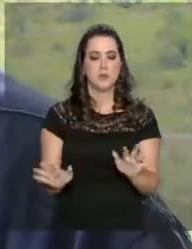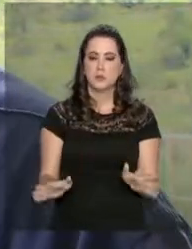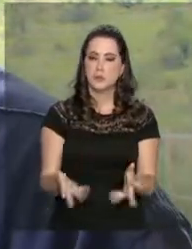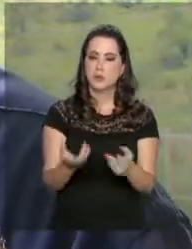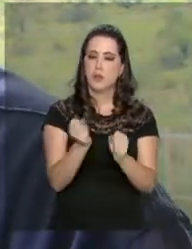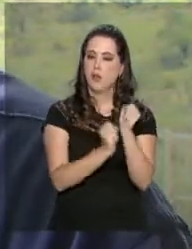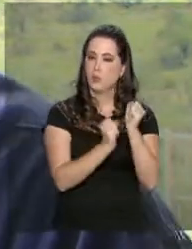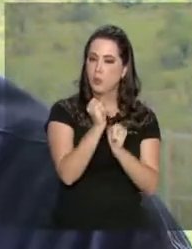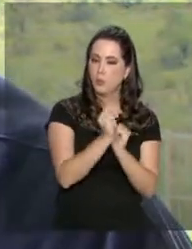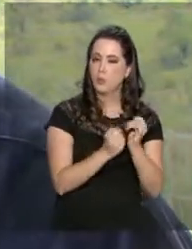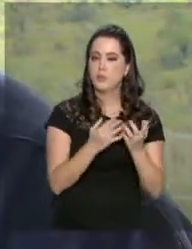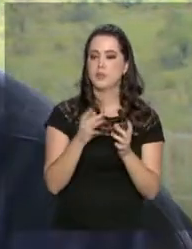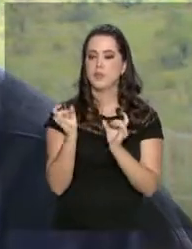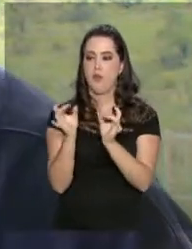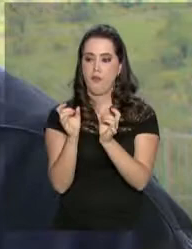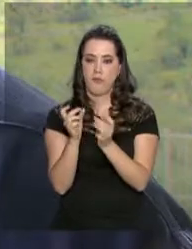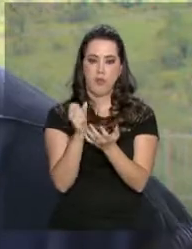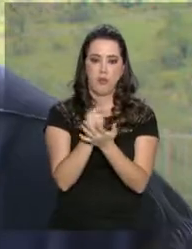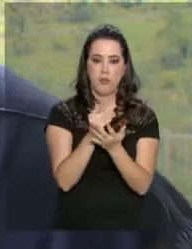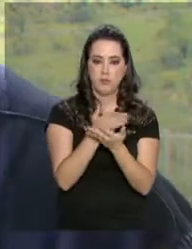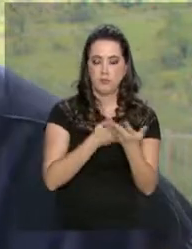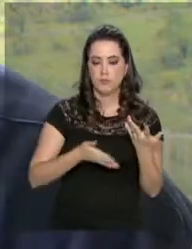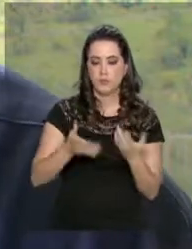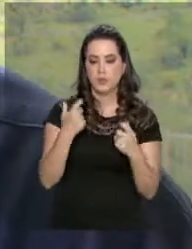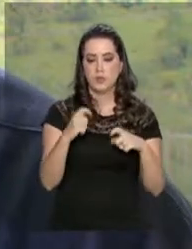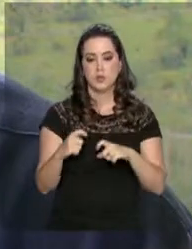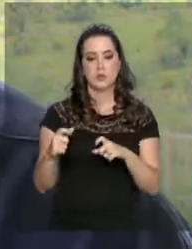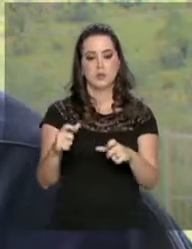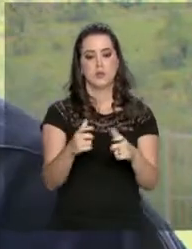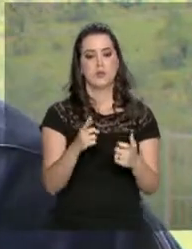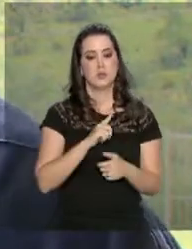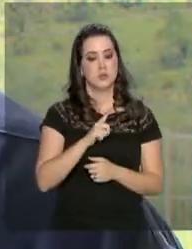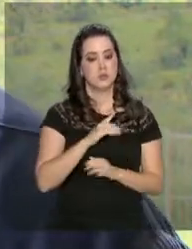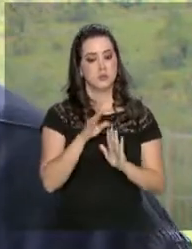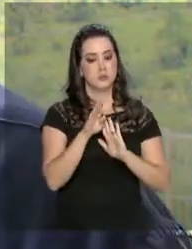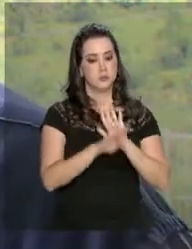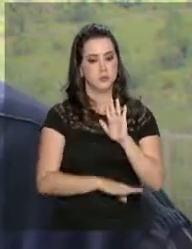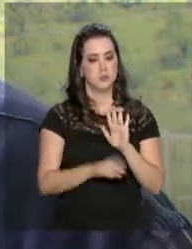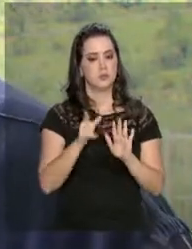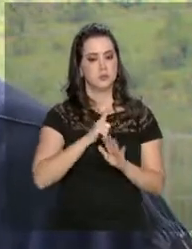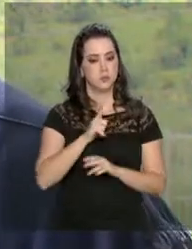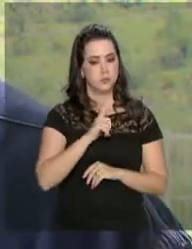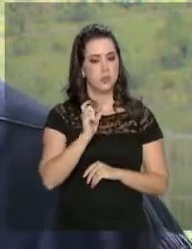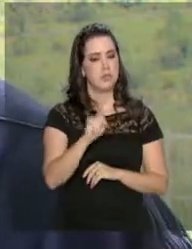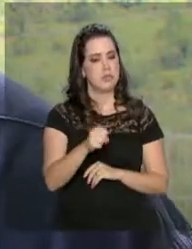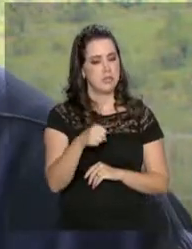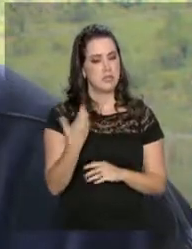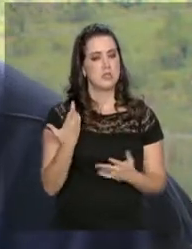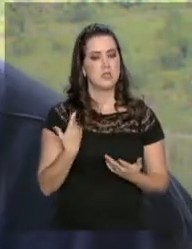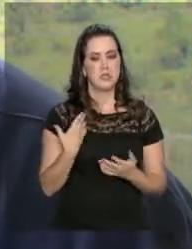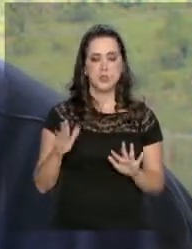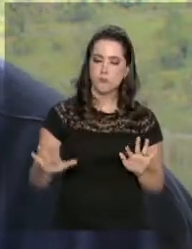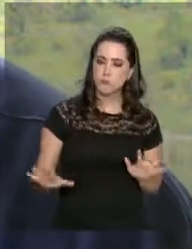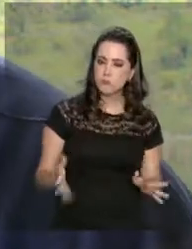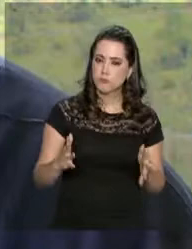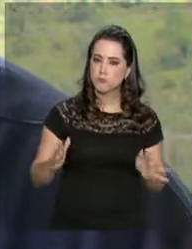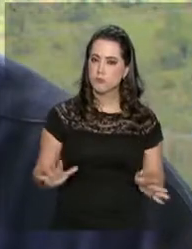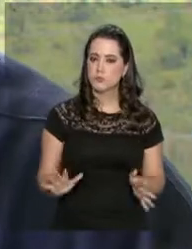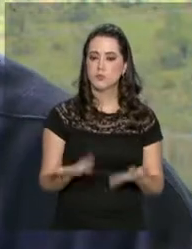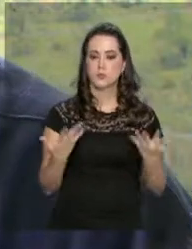indústrias o comércio da região onde está localizado o projeto então se tem uma pinta mas há sim uma alavancagem